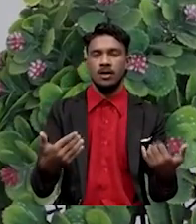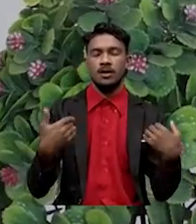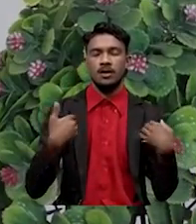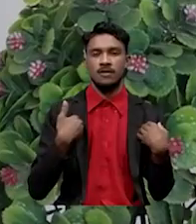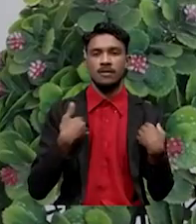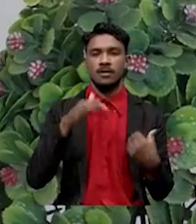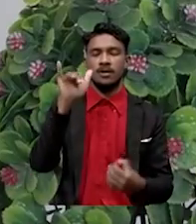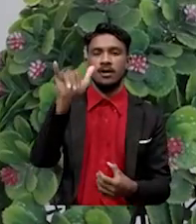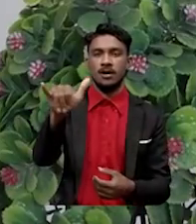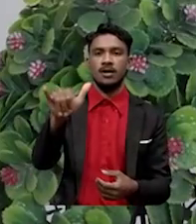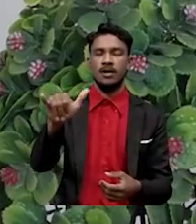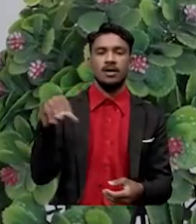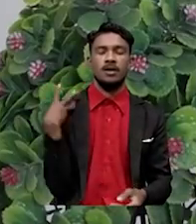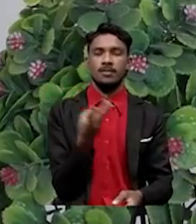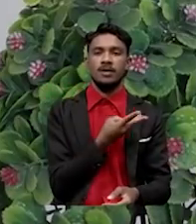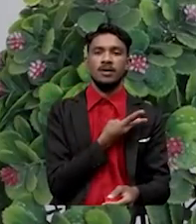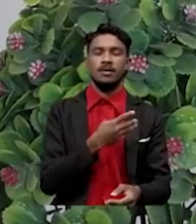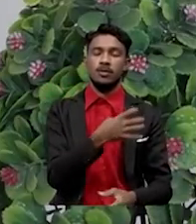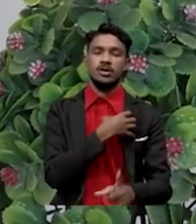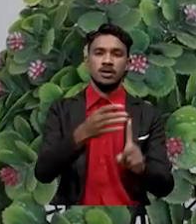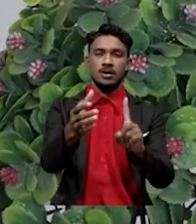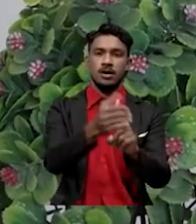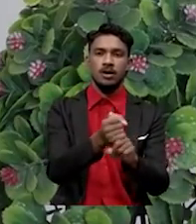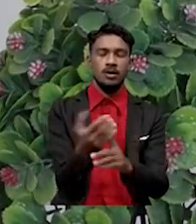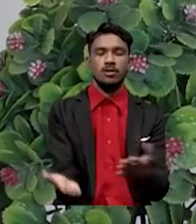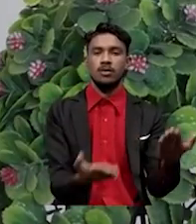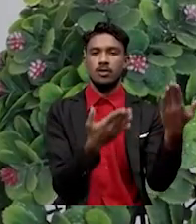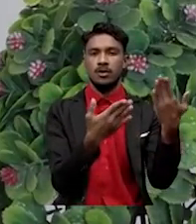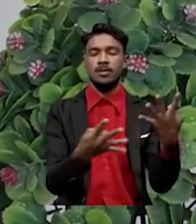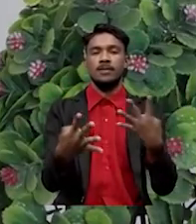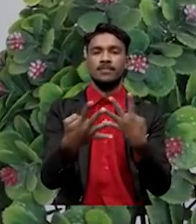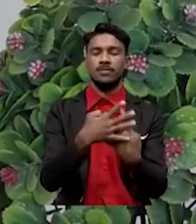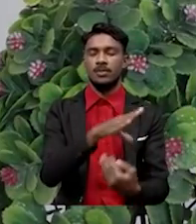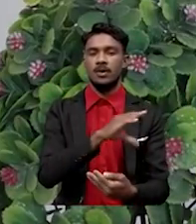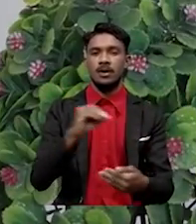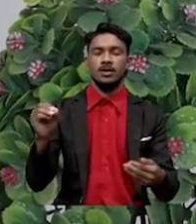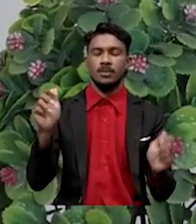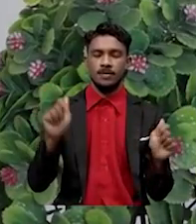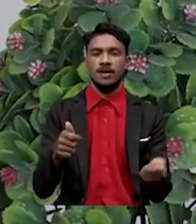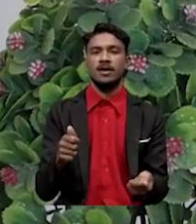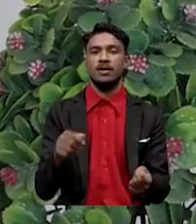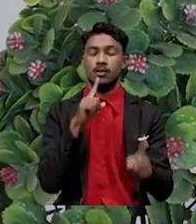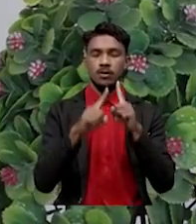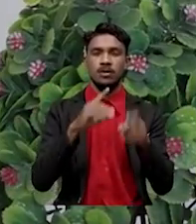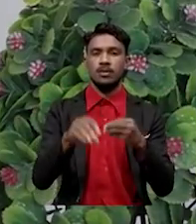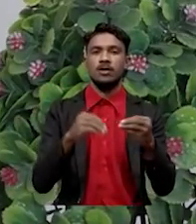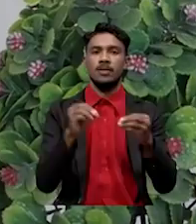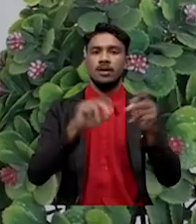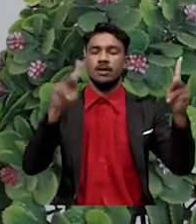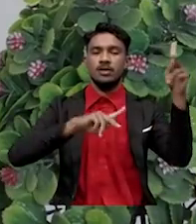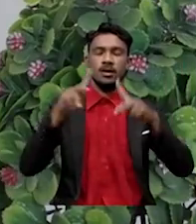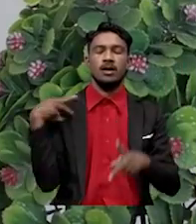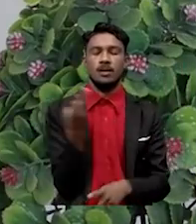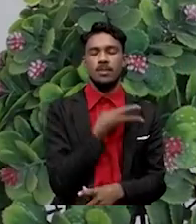esse pisira captura tena entrega na minha investigação nacional sira no cartel de caso irané caso irané processo lá am se buka na